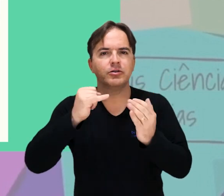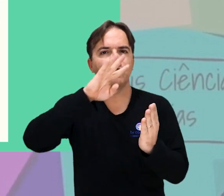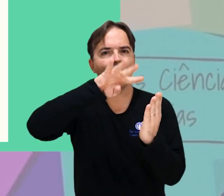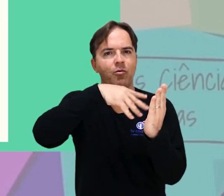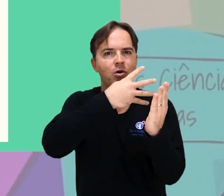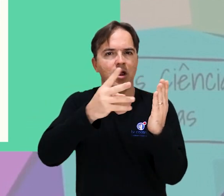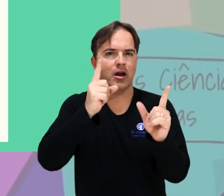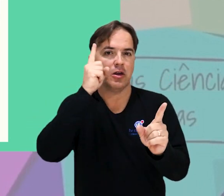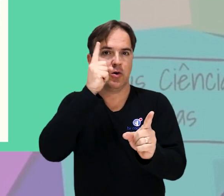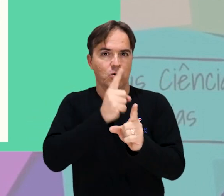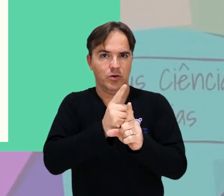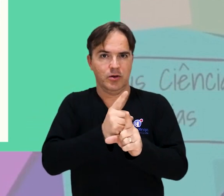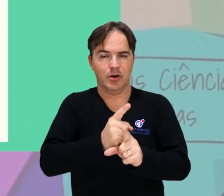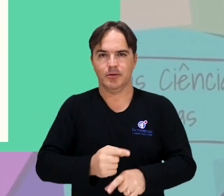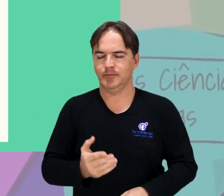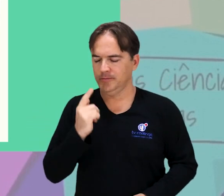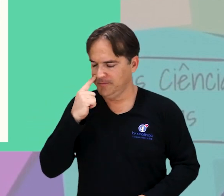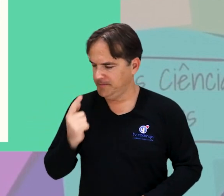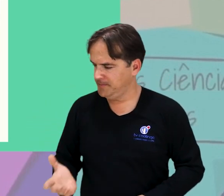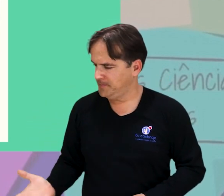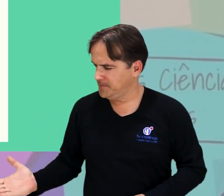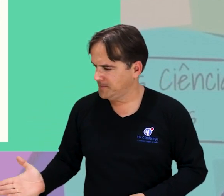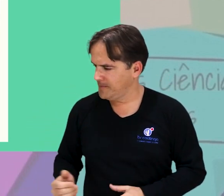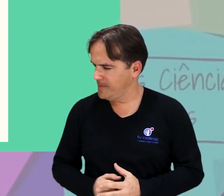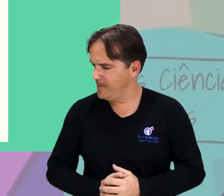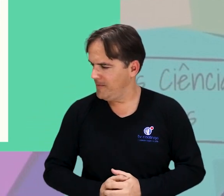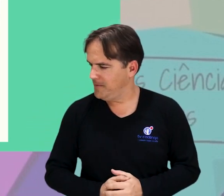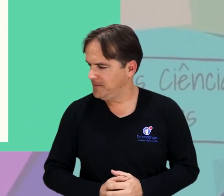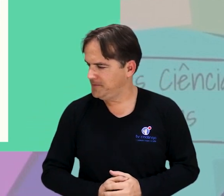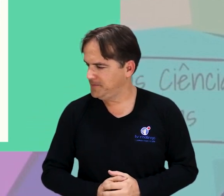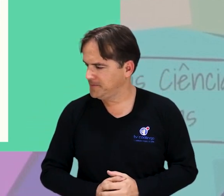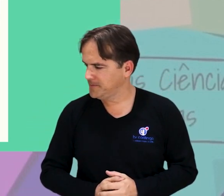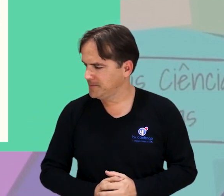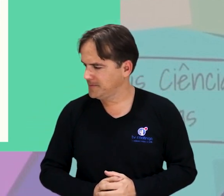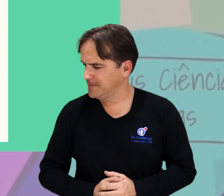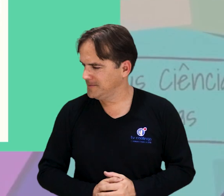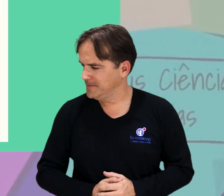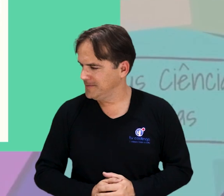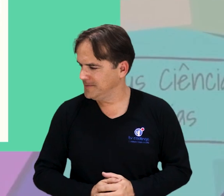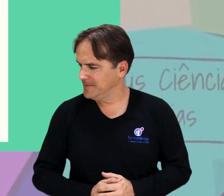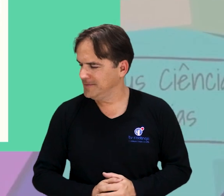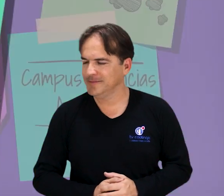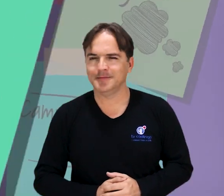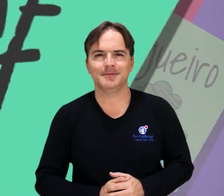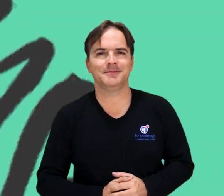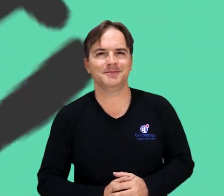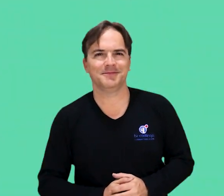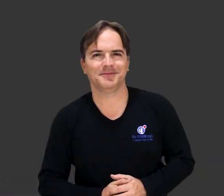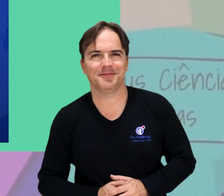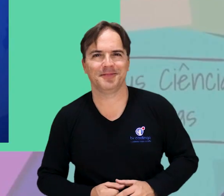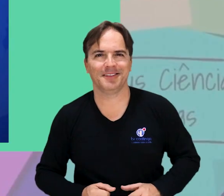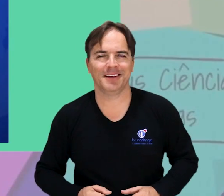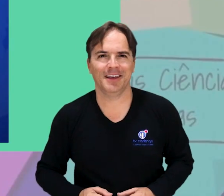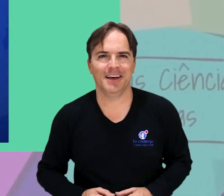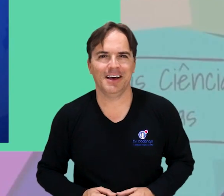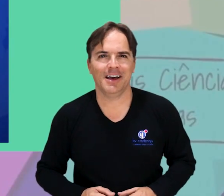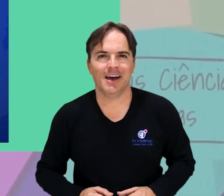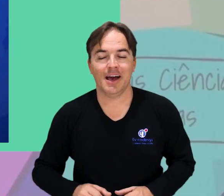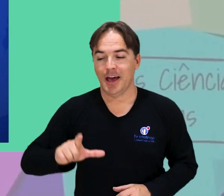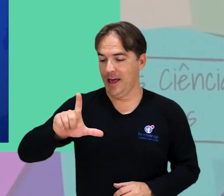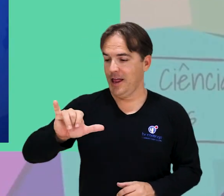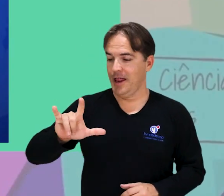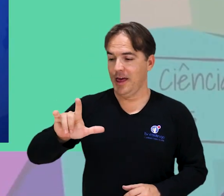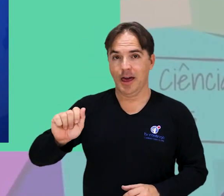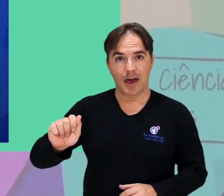de inscrição no abre ponto aí barra projeto Nutri emoção A Liga